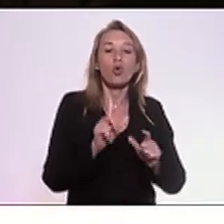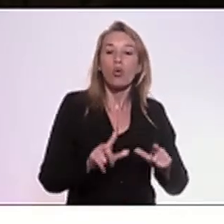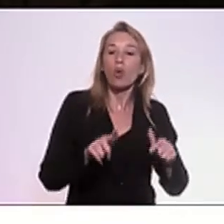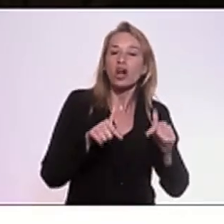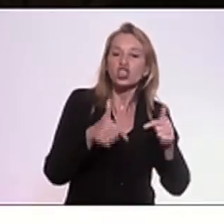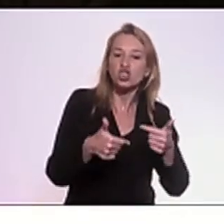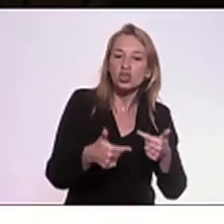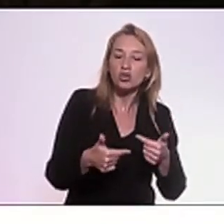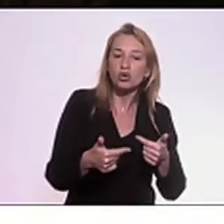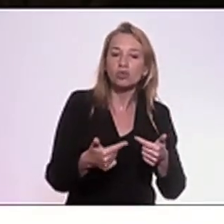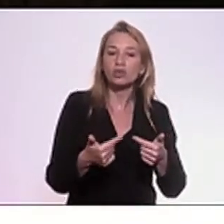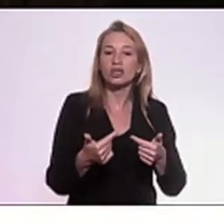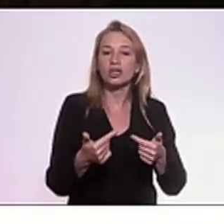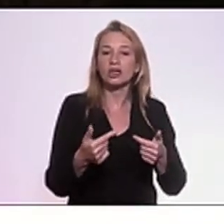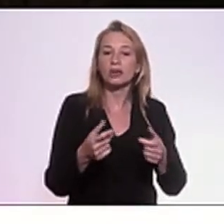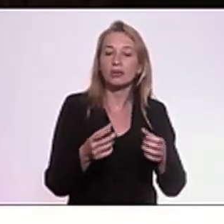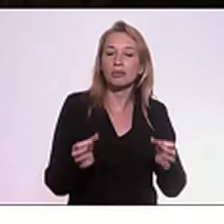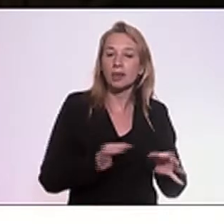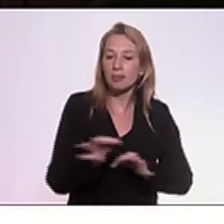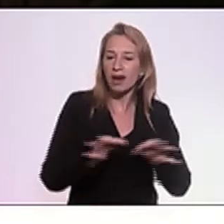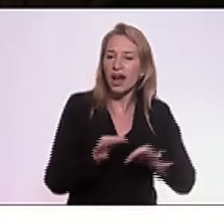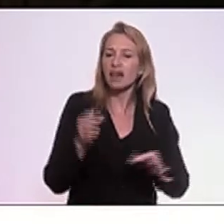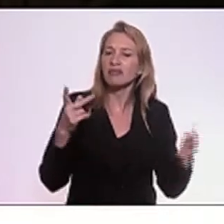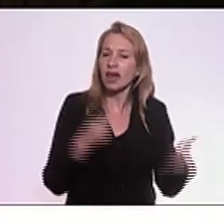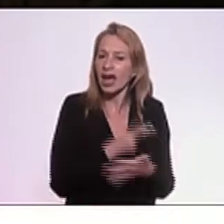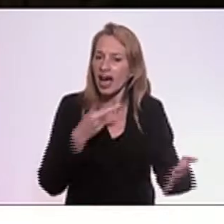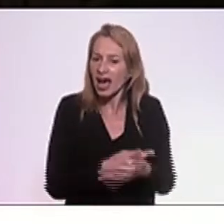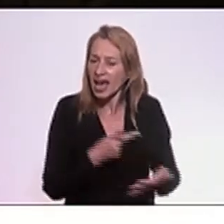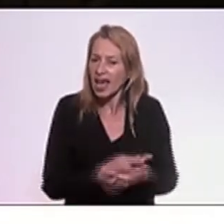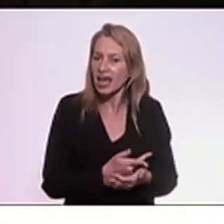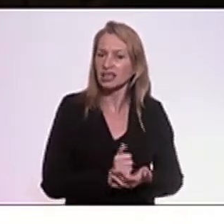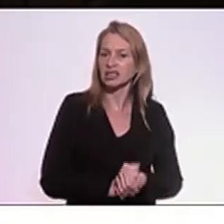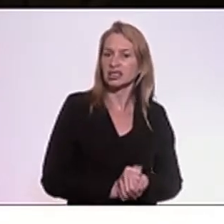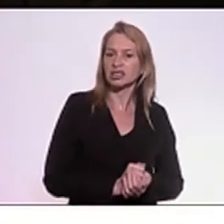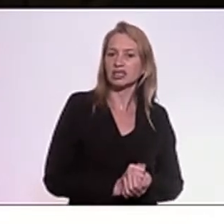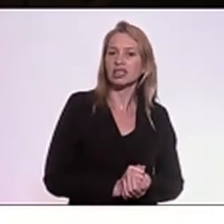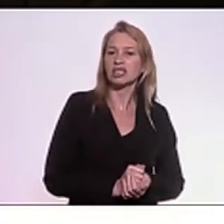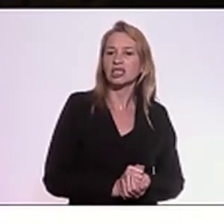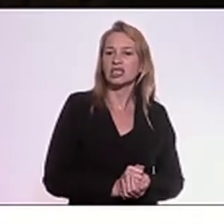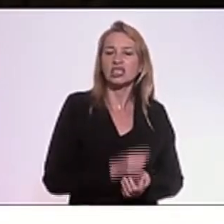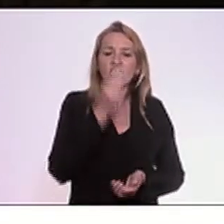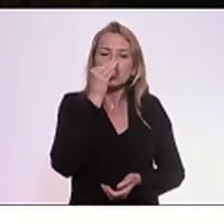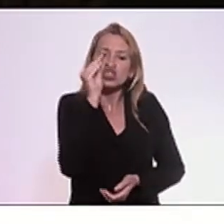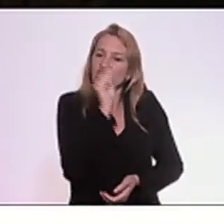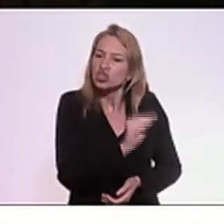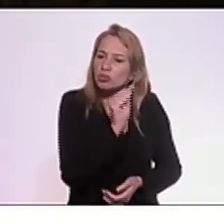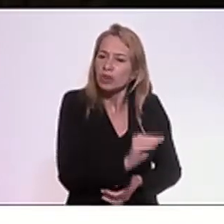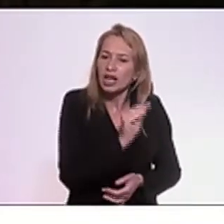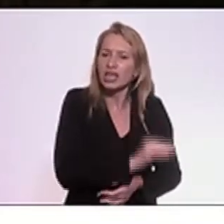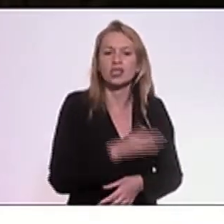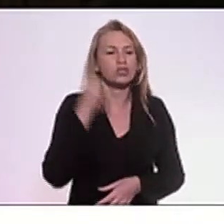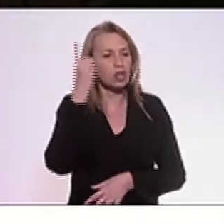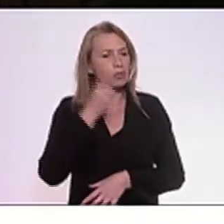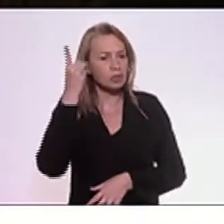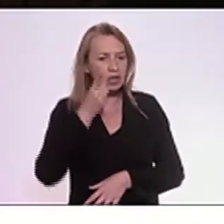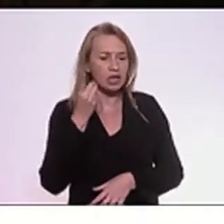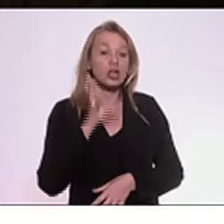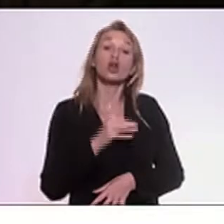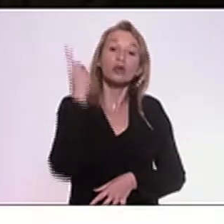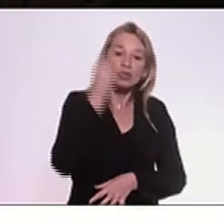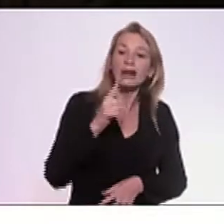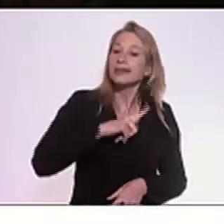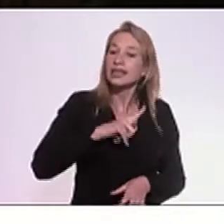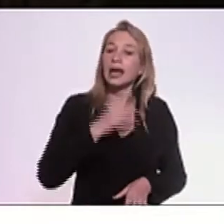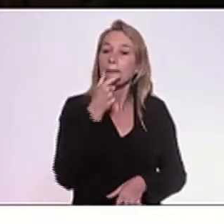tem sido feito é muito problemática. É uma forma que desmerece o parlamento. O parlamento tem a palavra final.